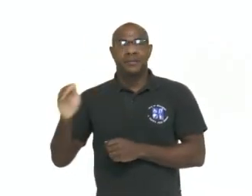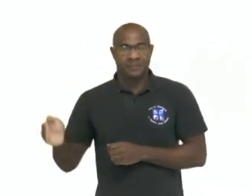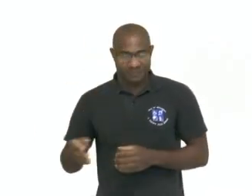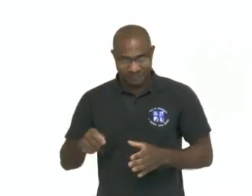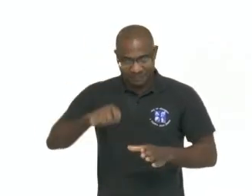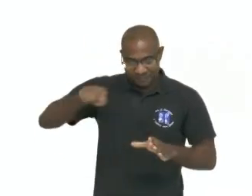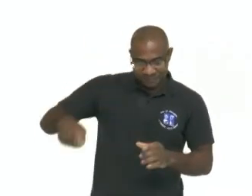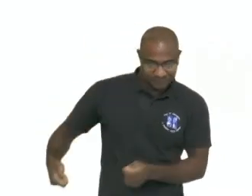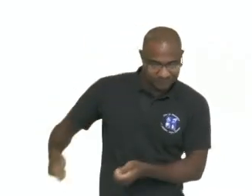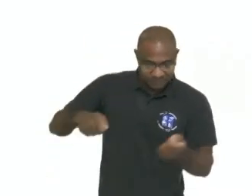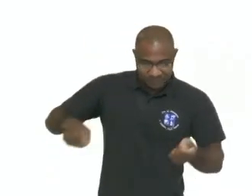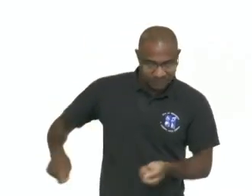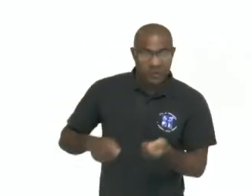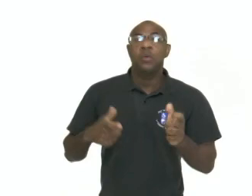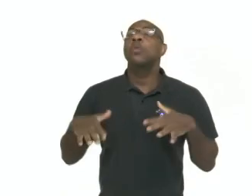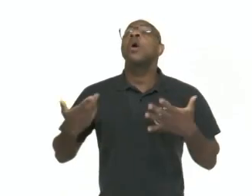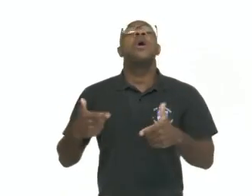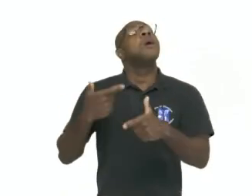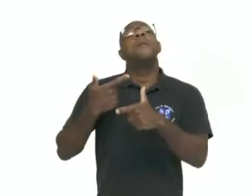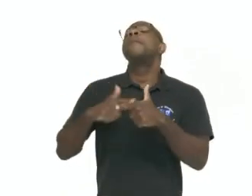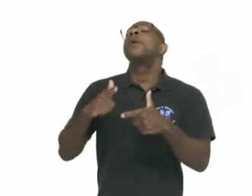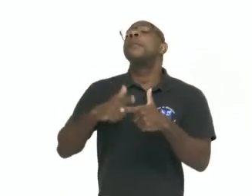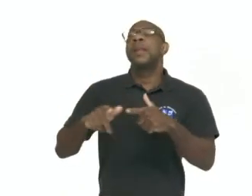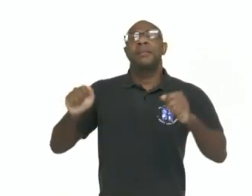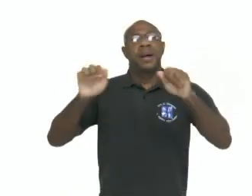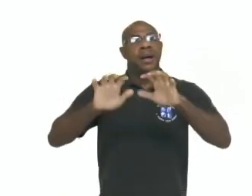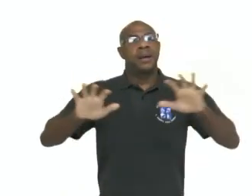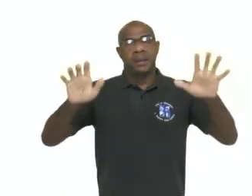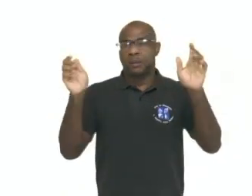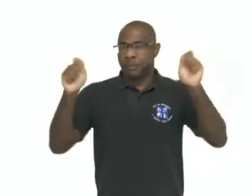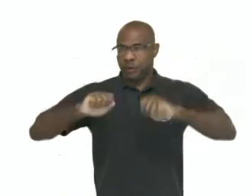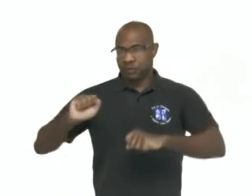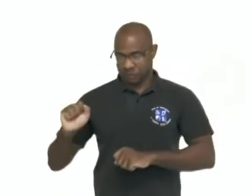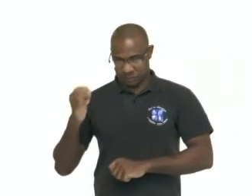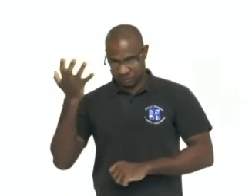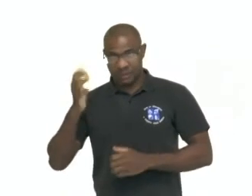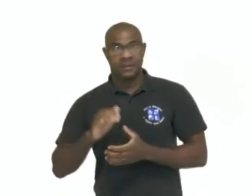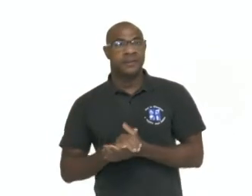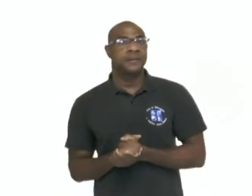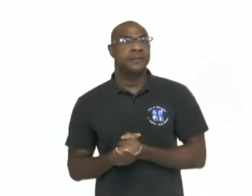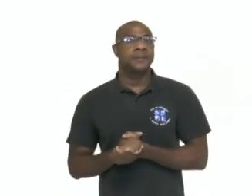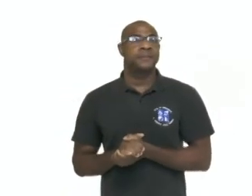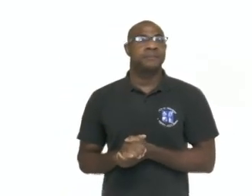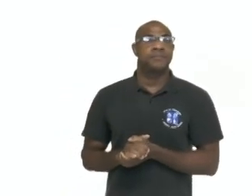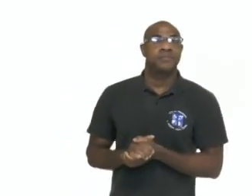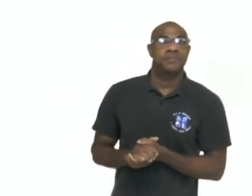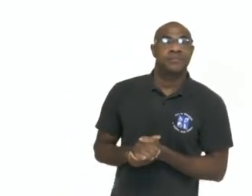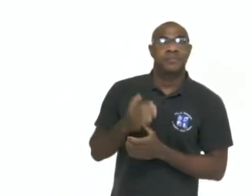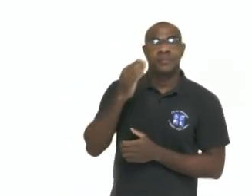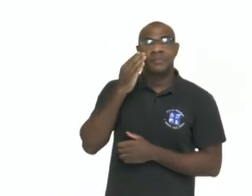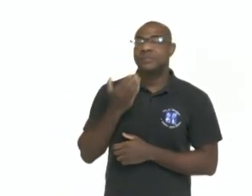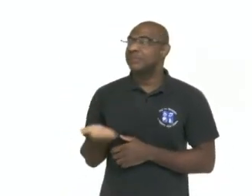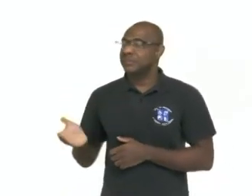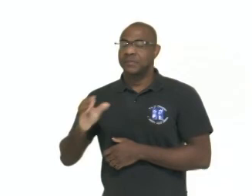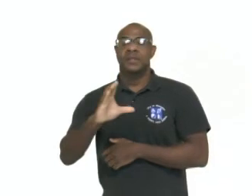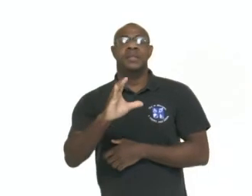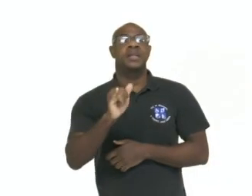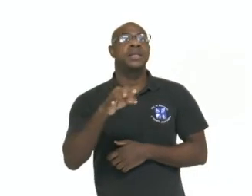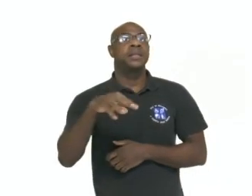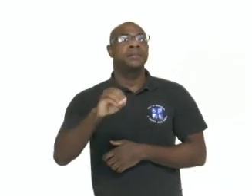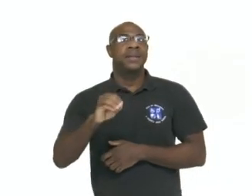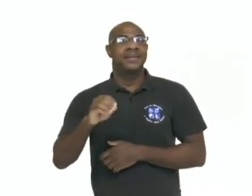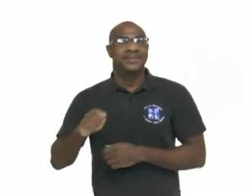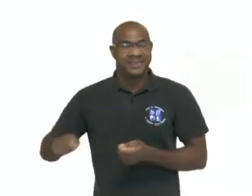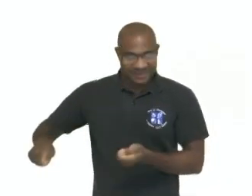impactos ambientais? Vamos dar uma olhada em alguns trechos dessa reportagem? O cimento pode ser considerado um recurso